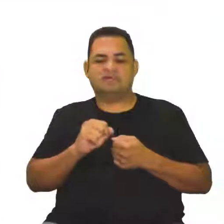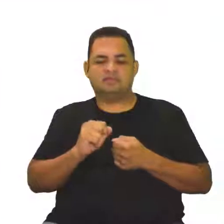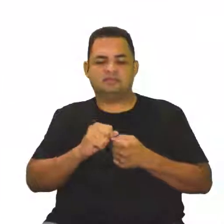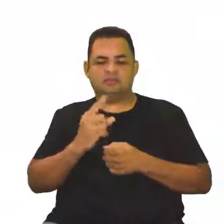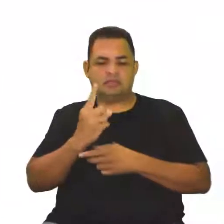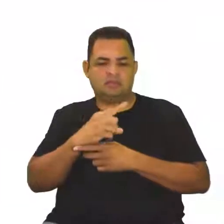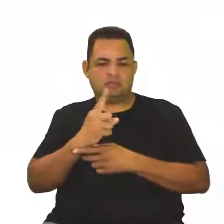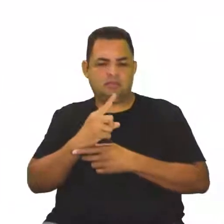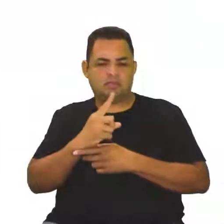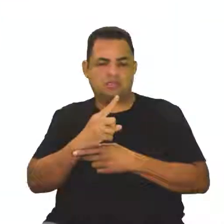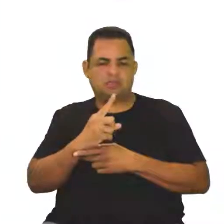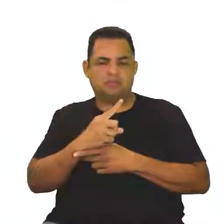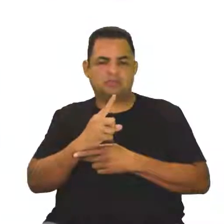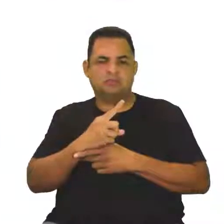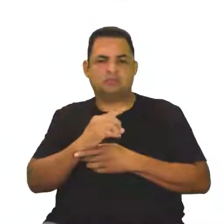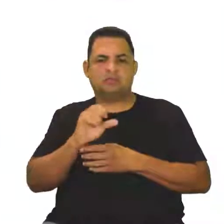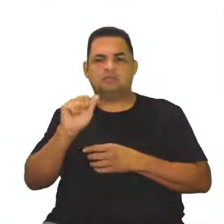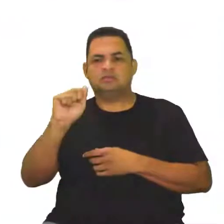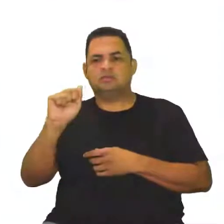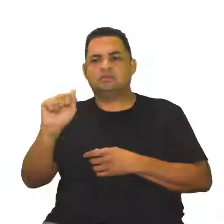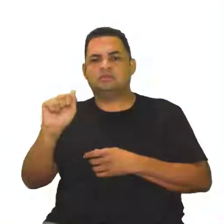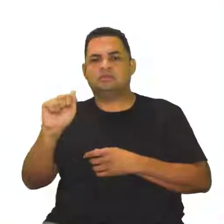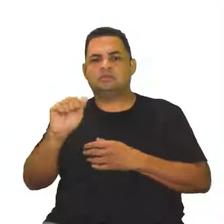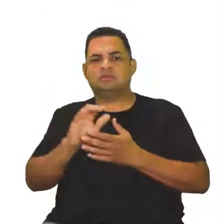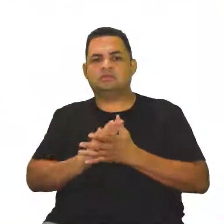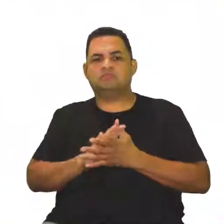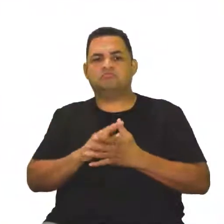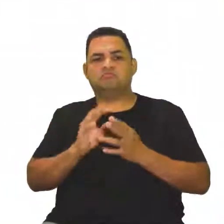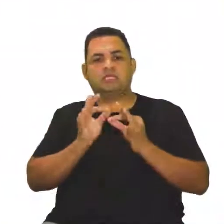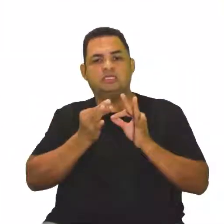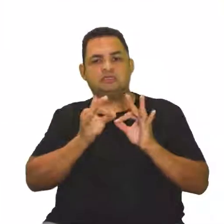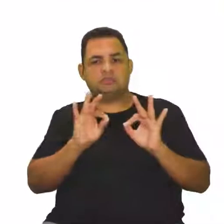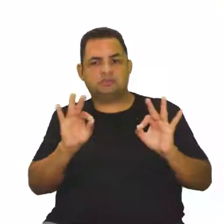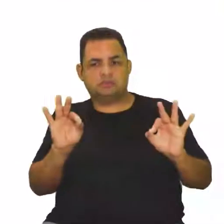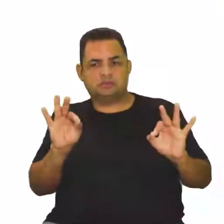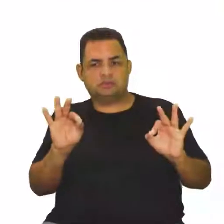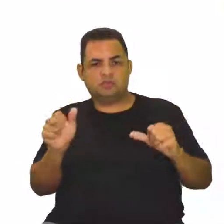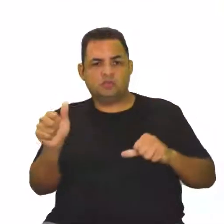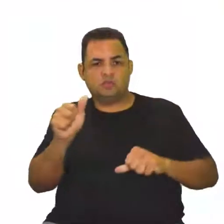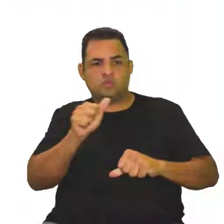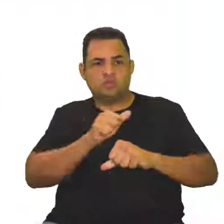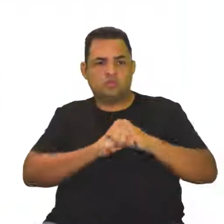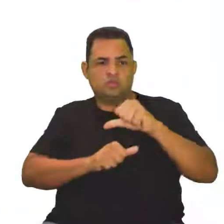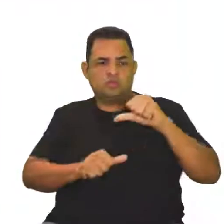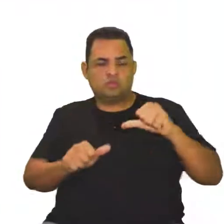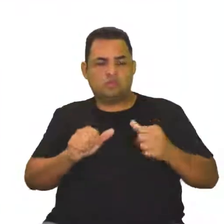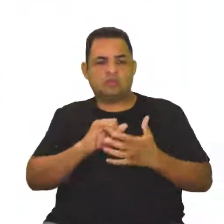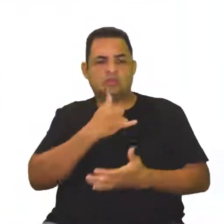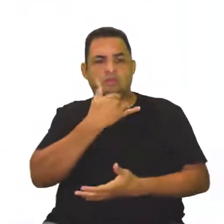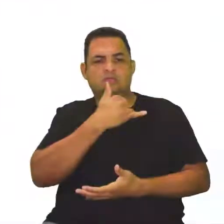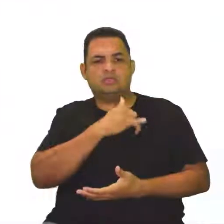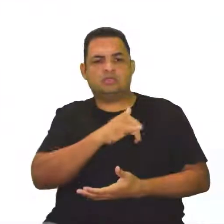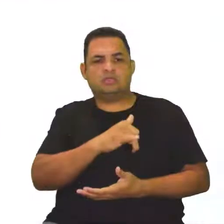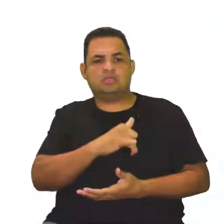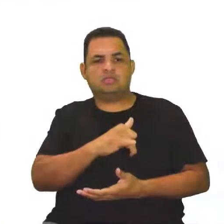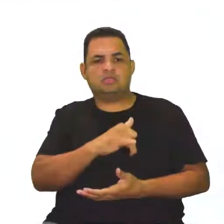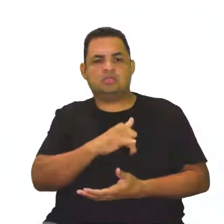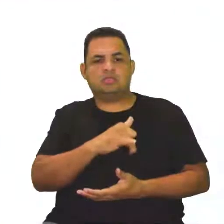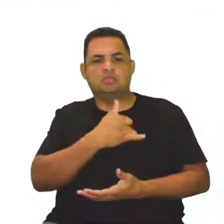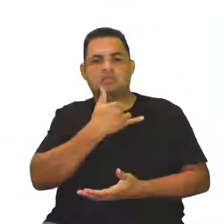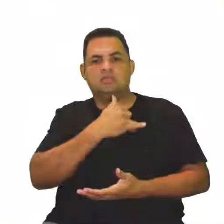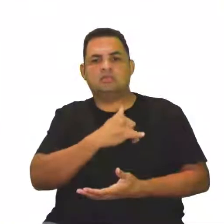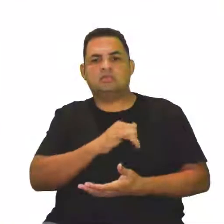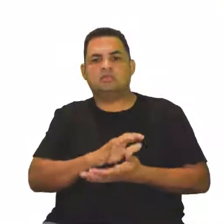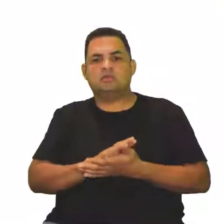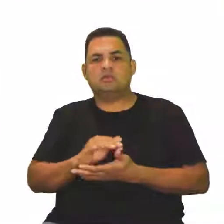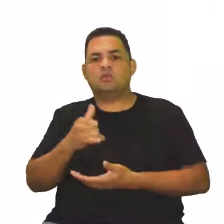desta corrente, tá bom? Em termos mais simples, é a conversão de energia elétrica em outra